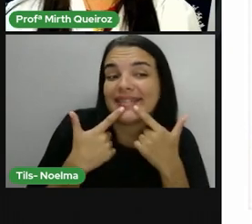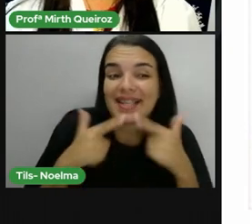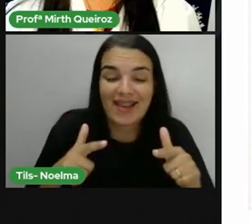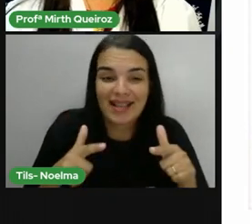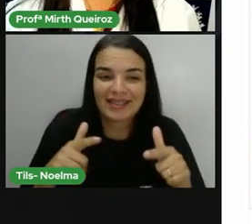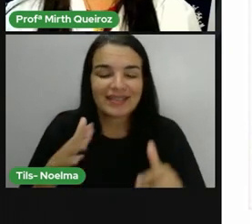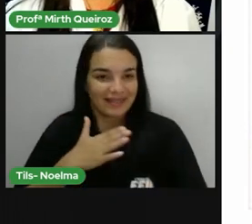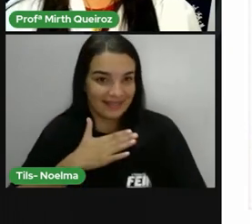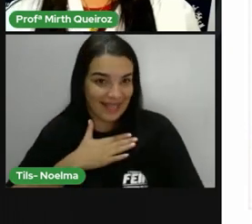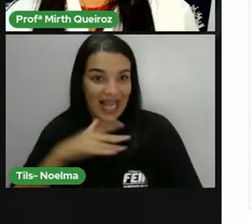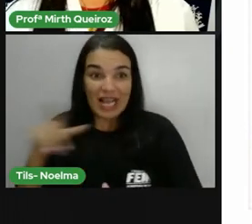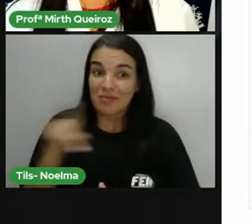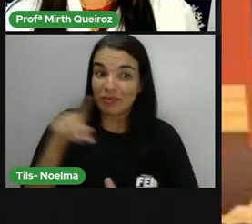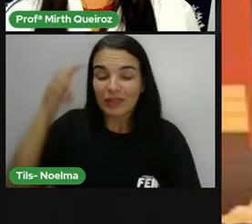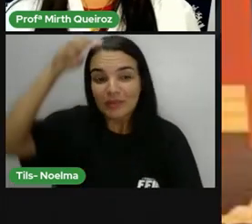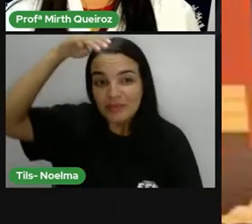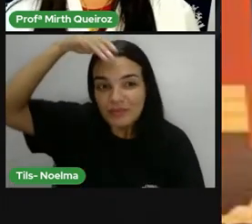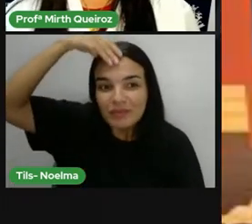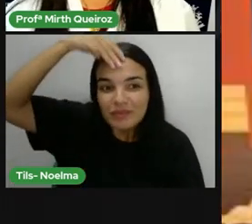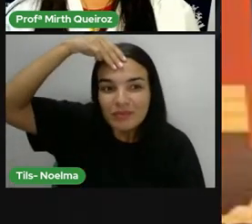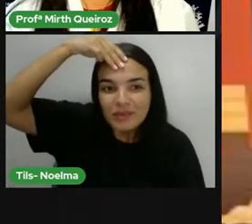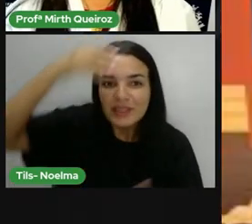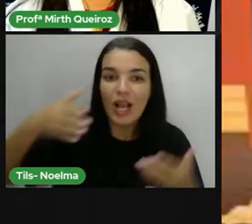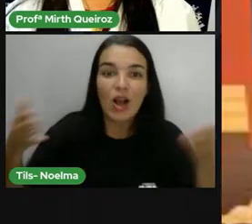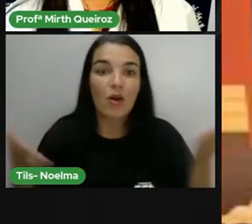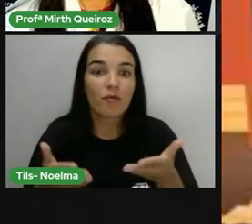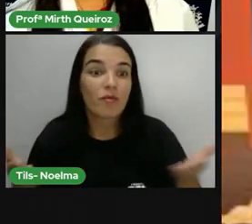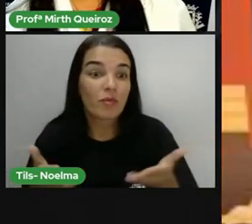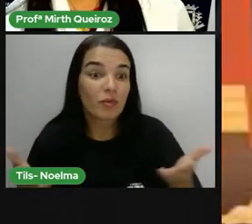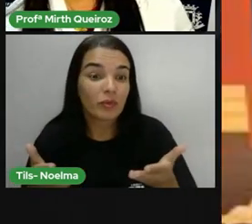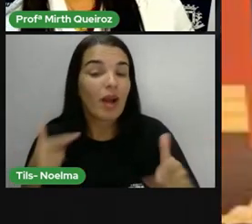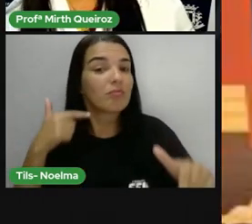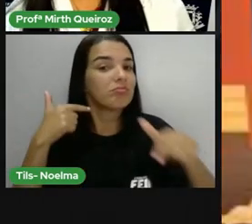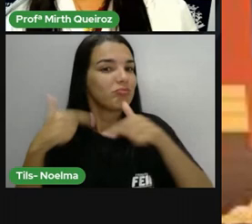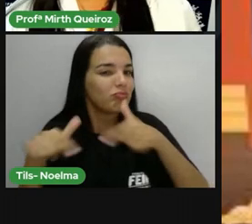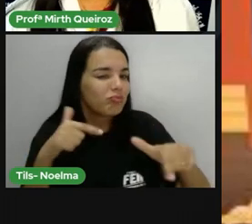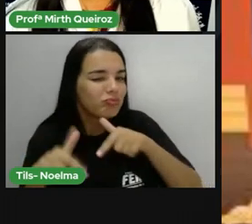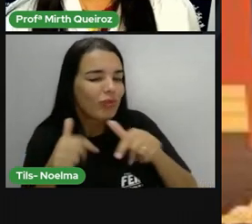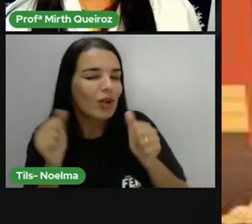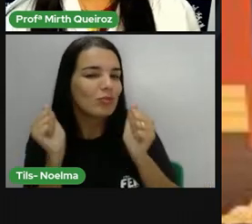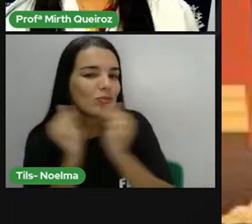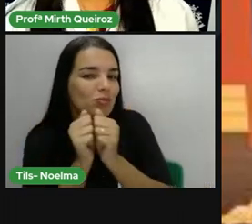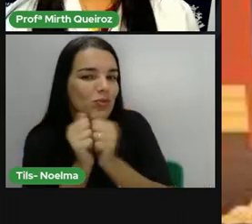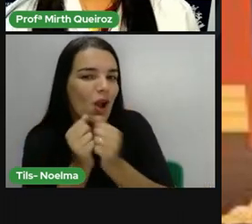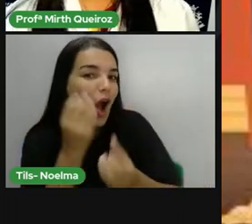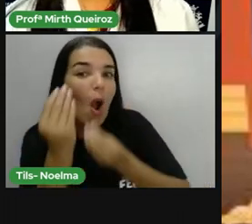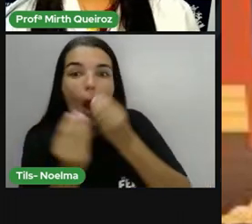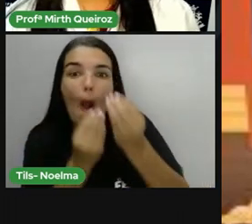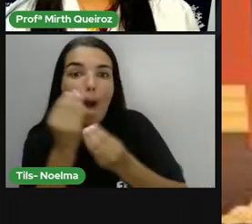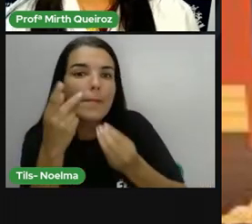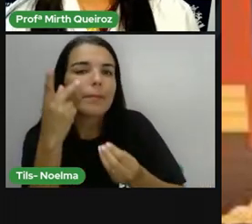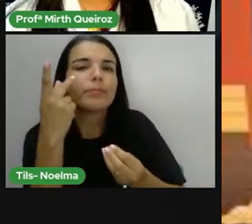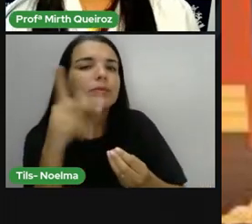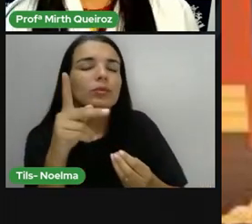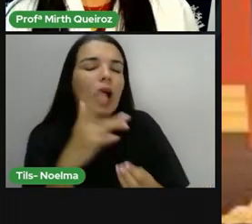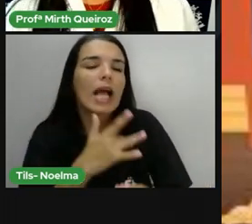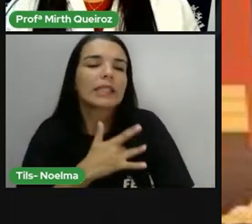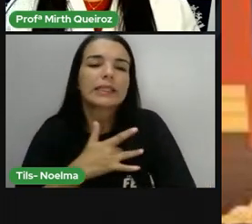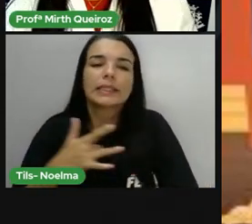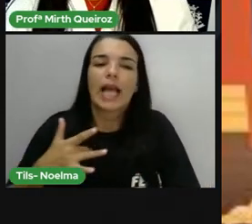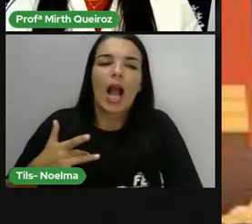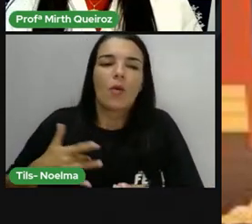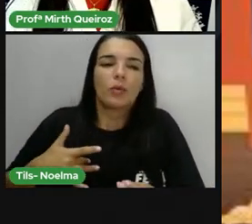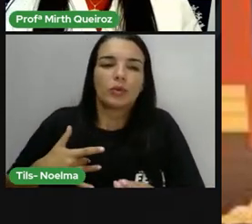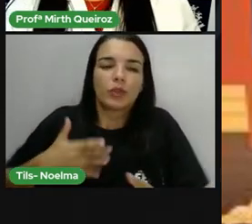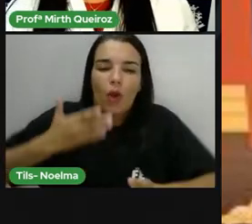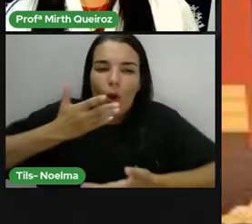a professora Mirth e hoje nós trabalharemos, né? Como é que anda aí a sua saúde física